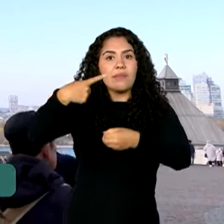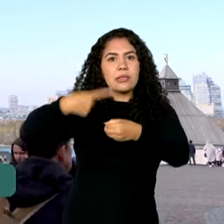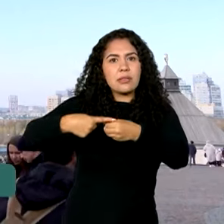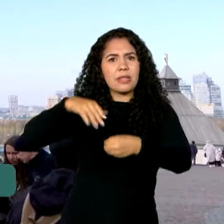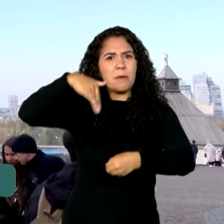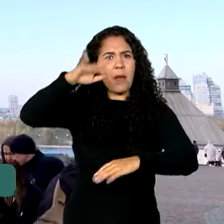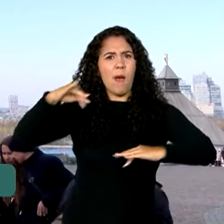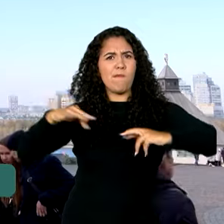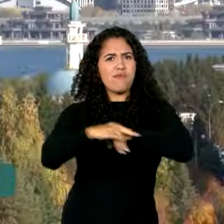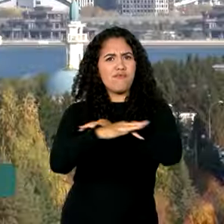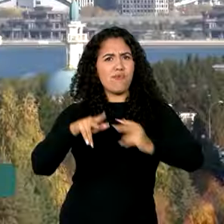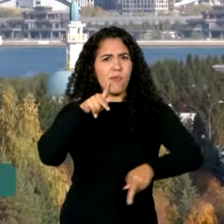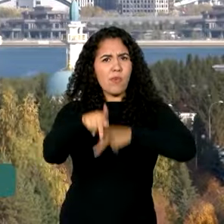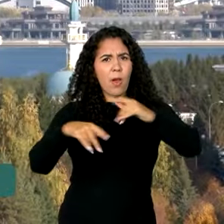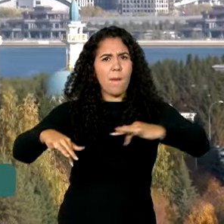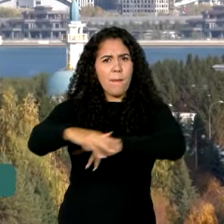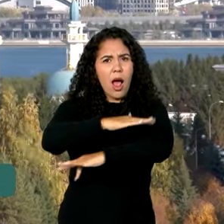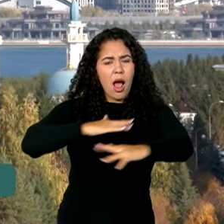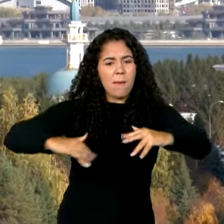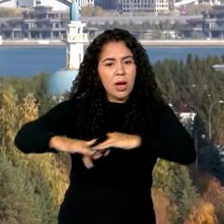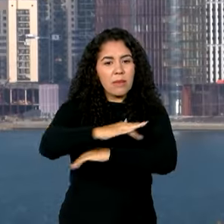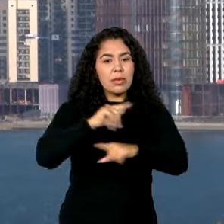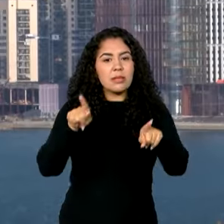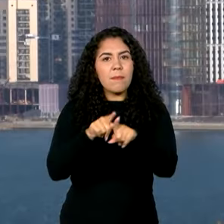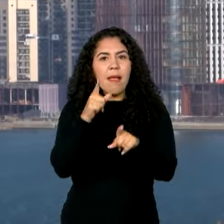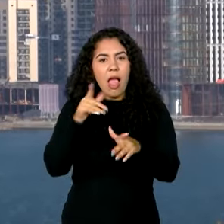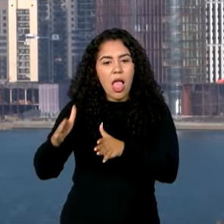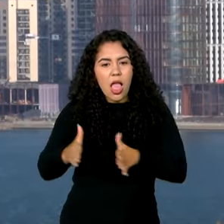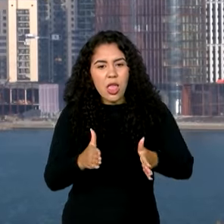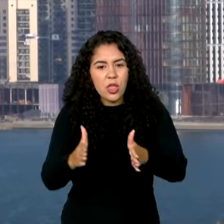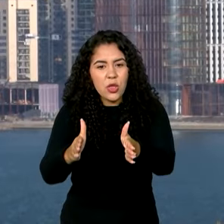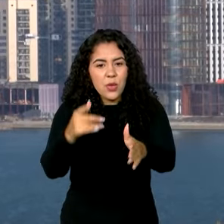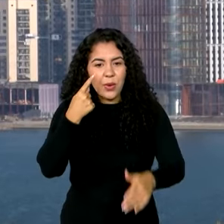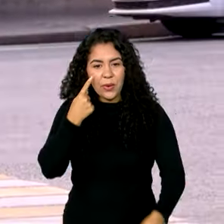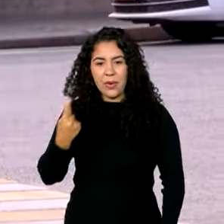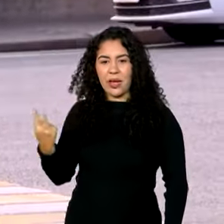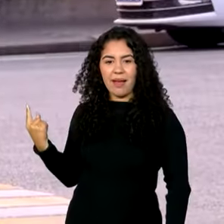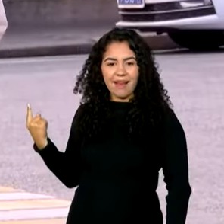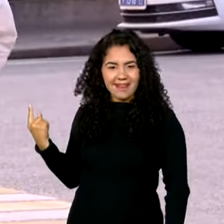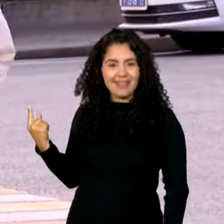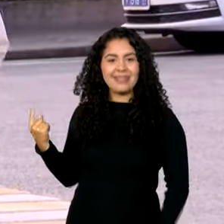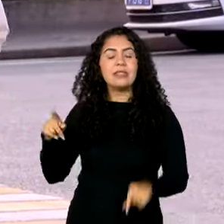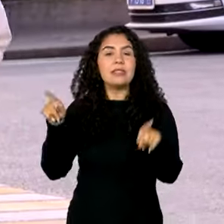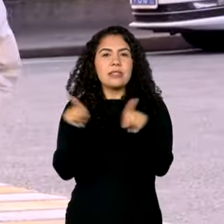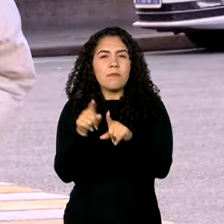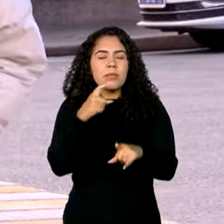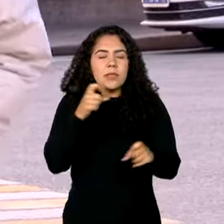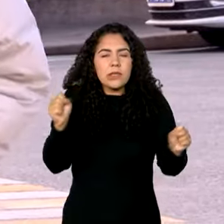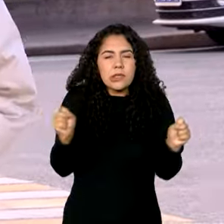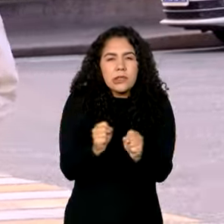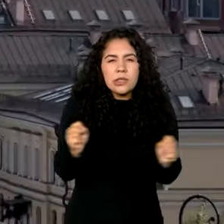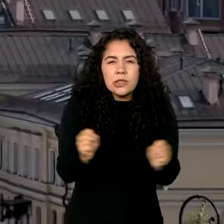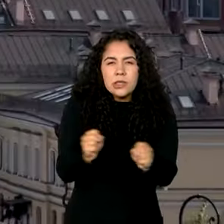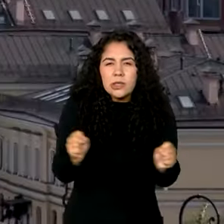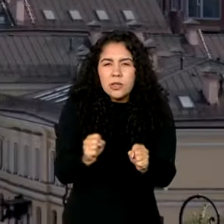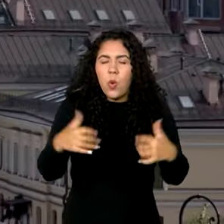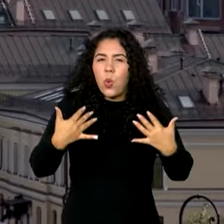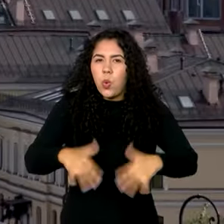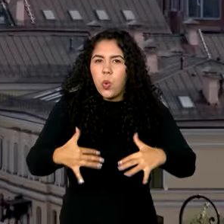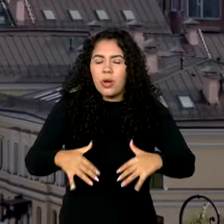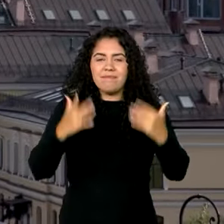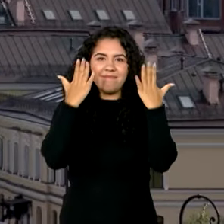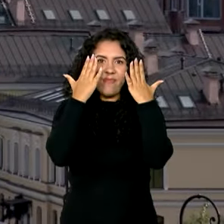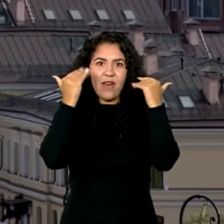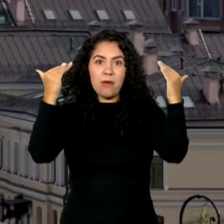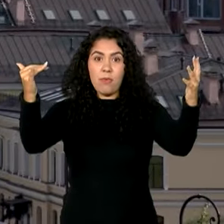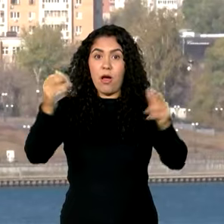populosa da Rússia. Às margens do rio Volga, com uma arquitetura moderna e invernos frios e longos, ficou